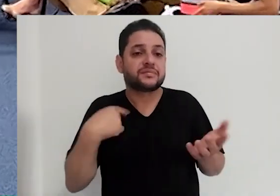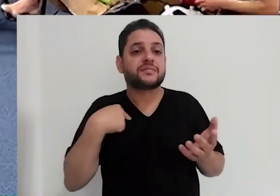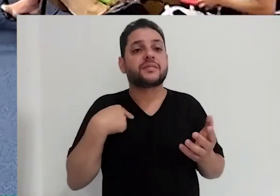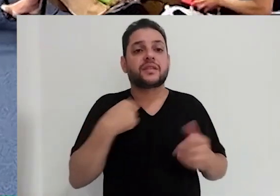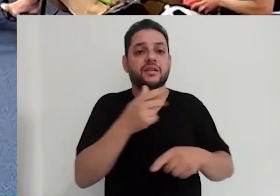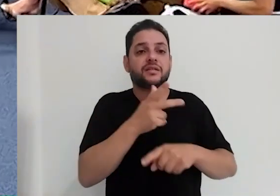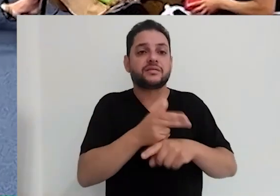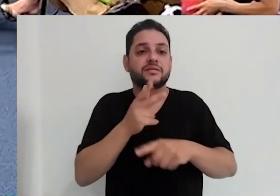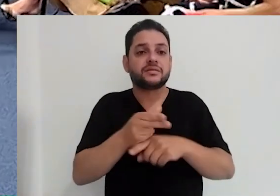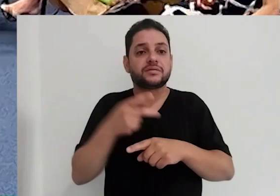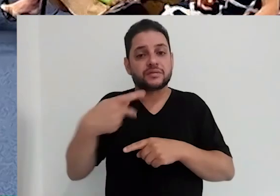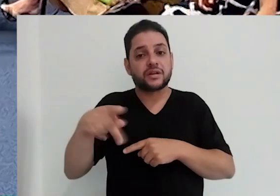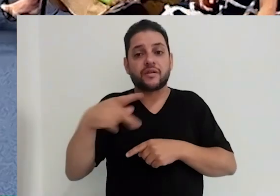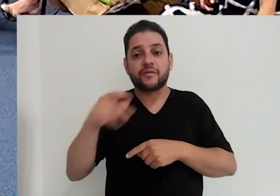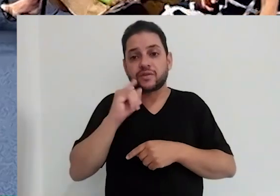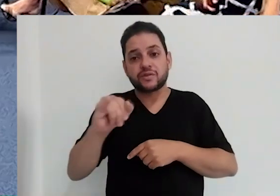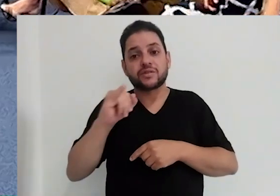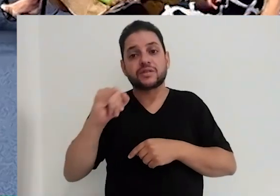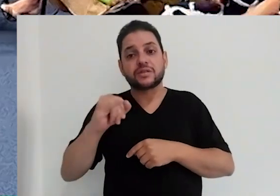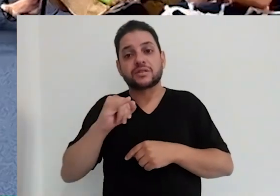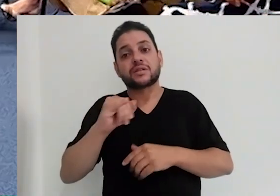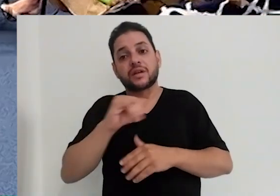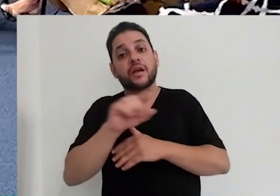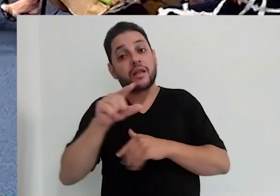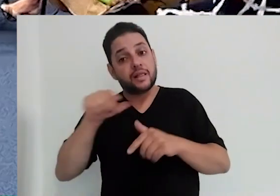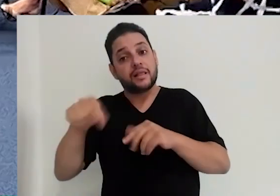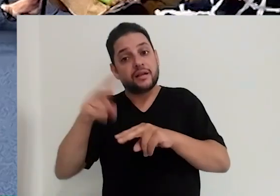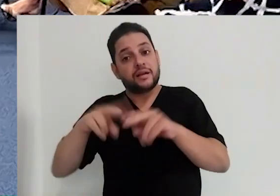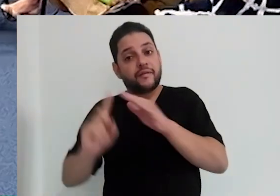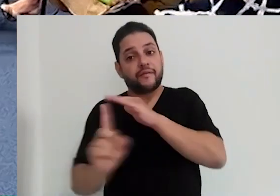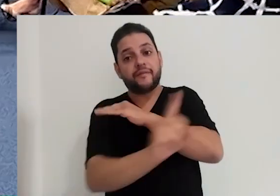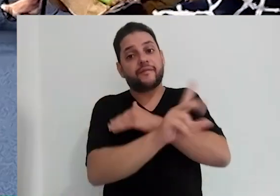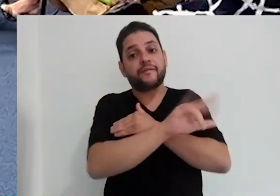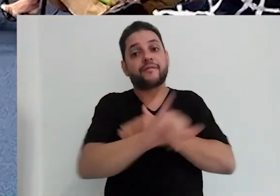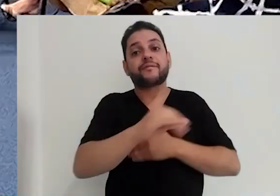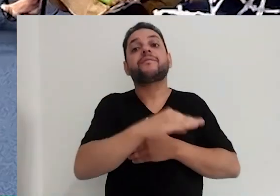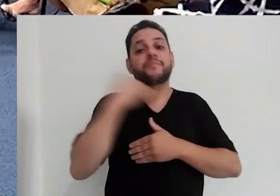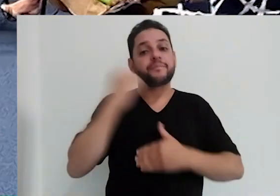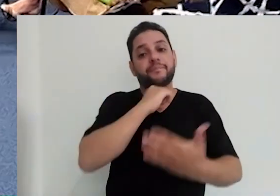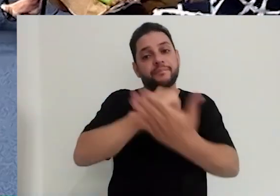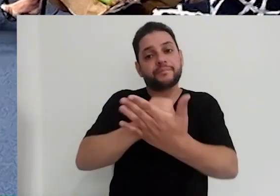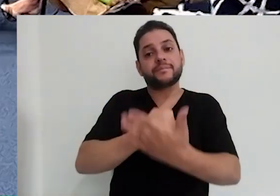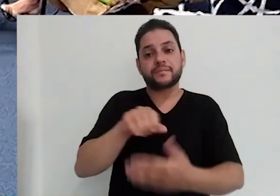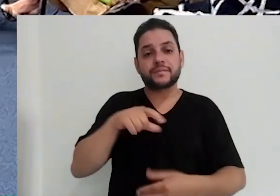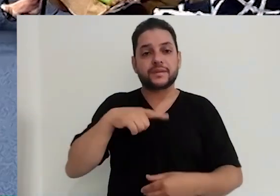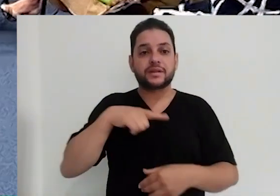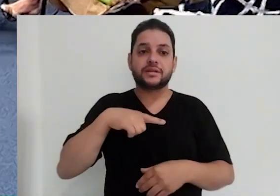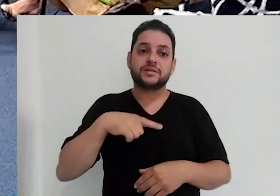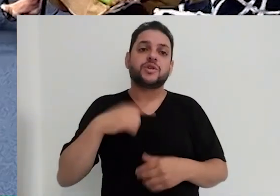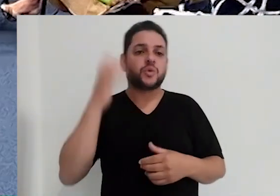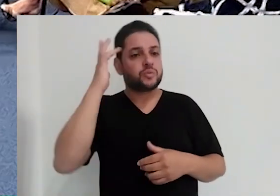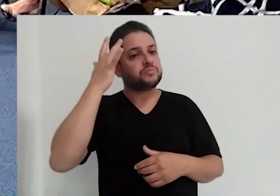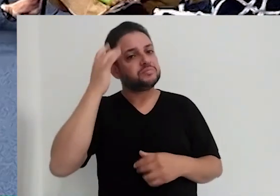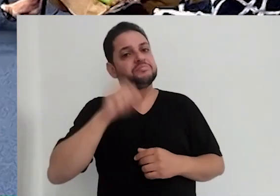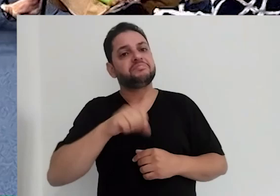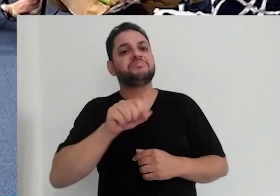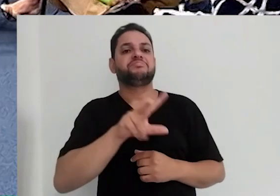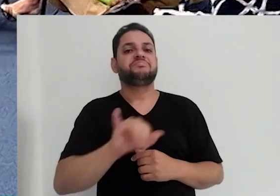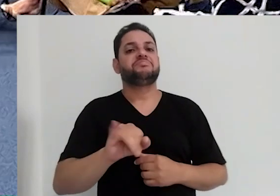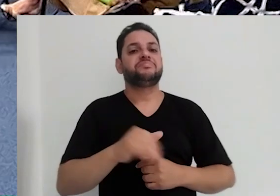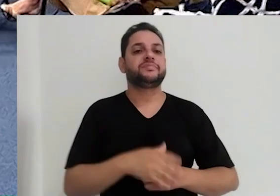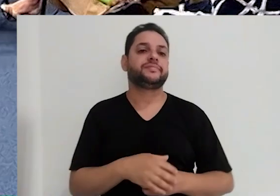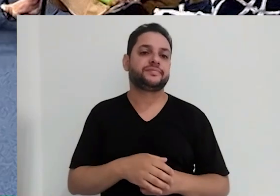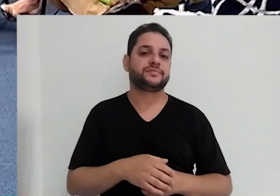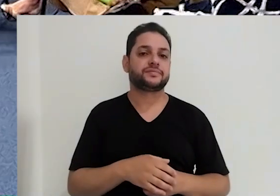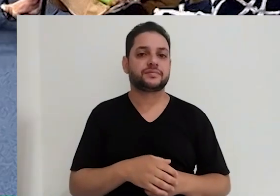ele sair ele vai ser morto se ele sair vão matar e Ach que e acho que é isso mesmo acho que não tem muita dúvida eh